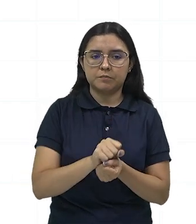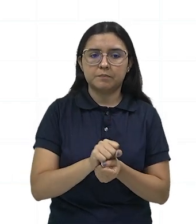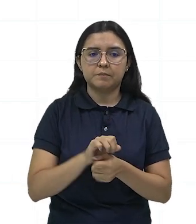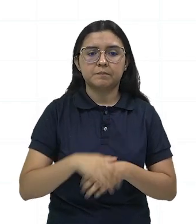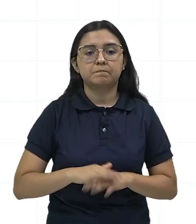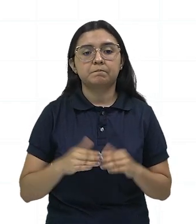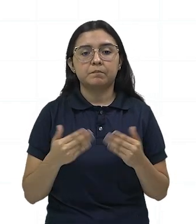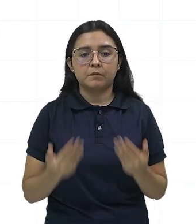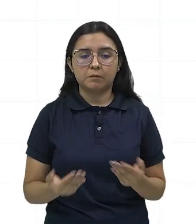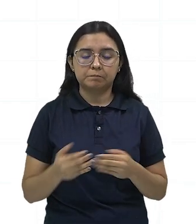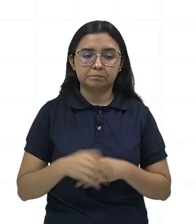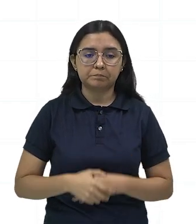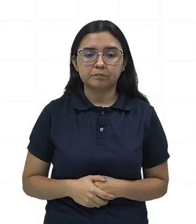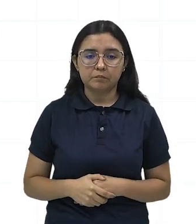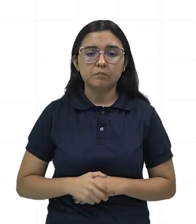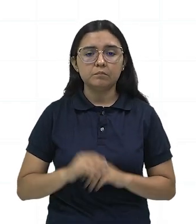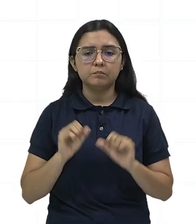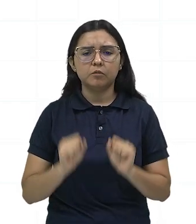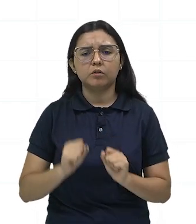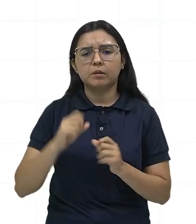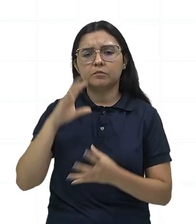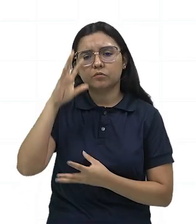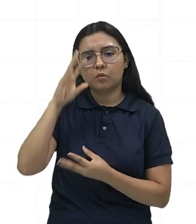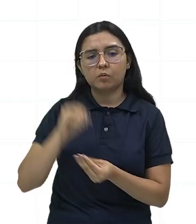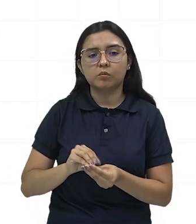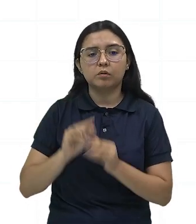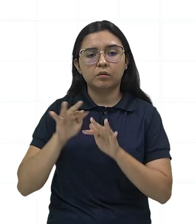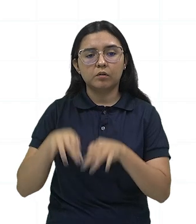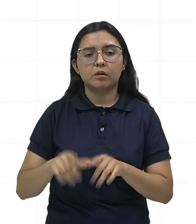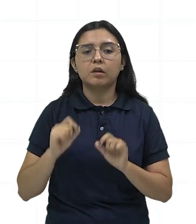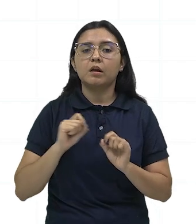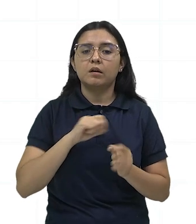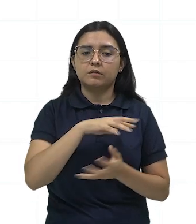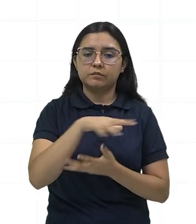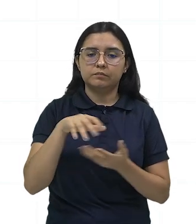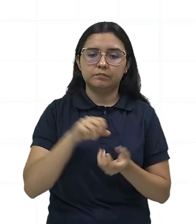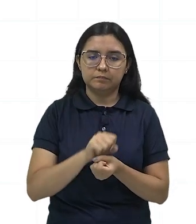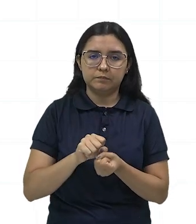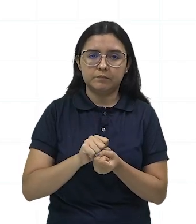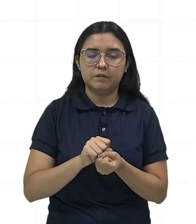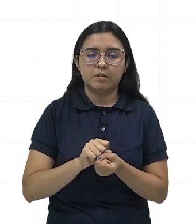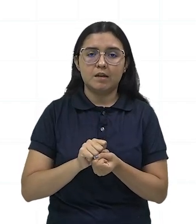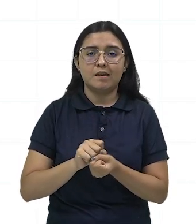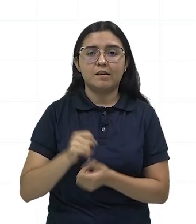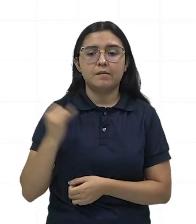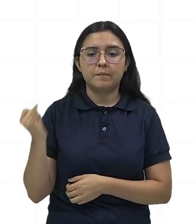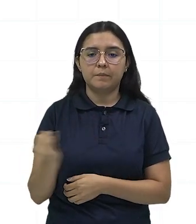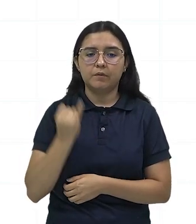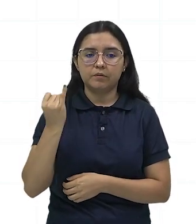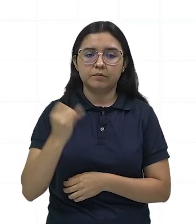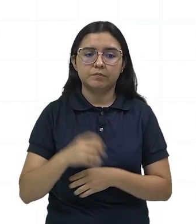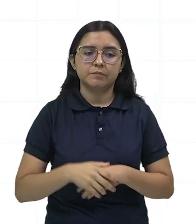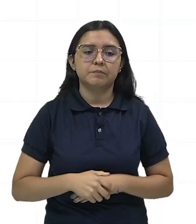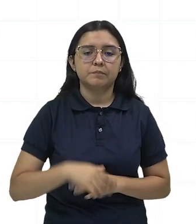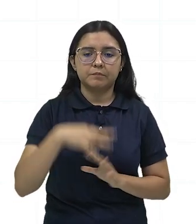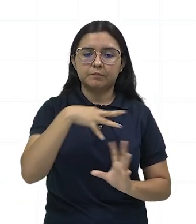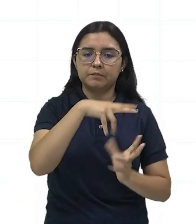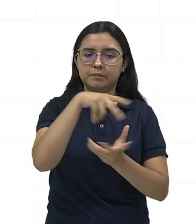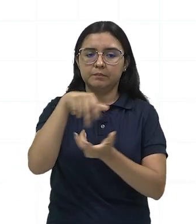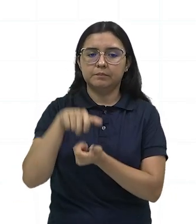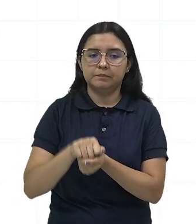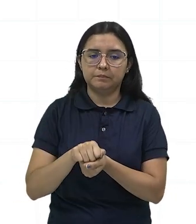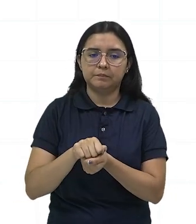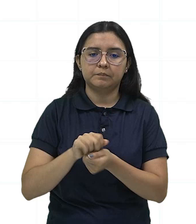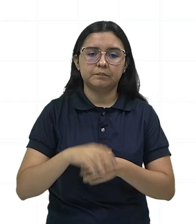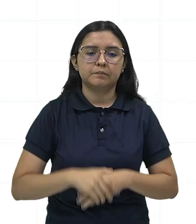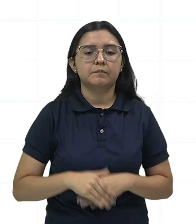lá. Assim, podemos concluir que a sustentabilidade é fundamental para o nosso